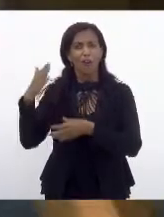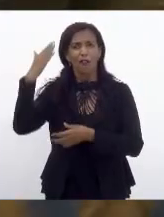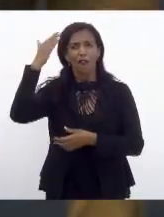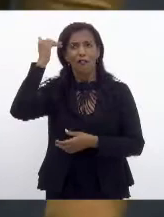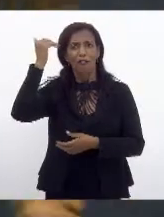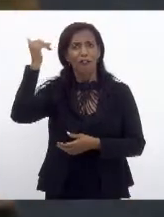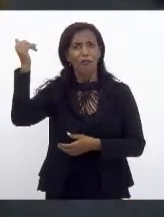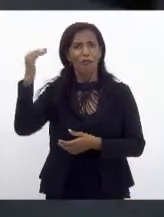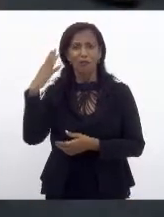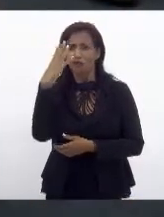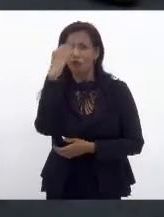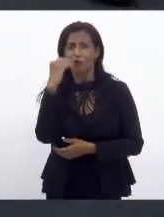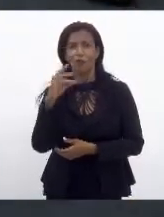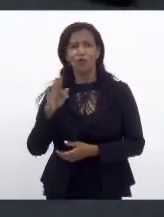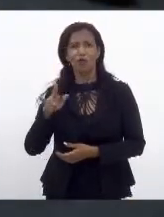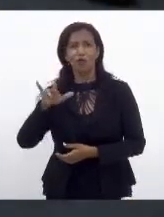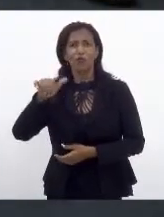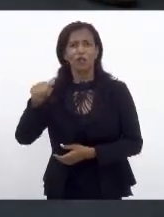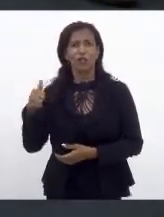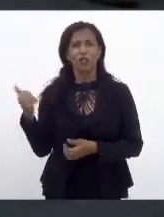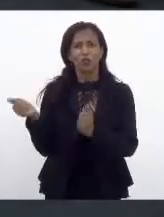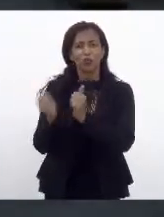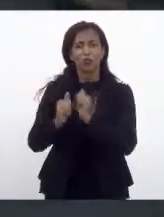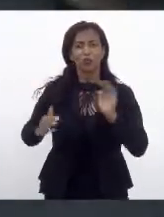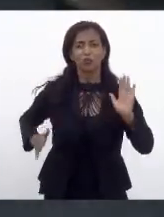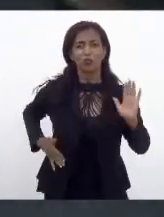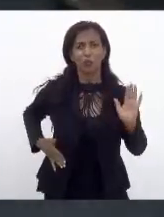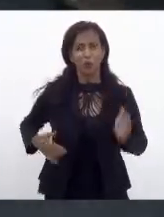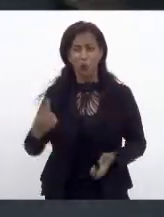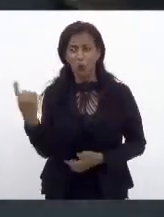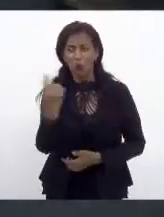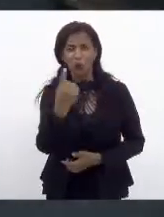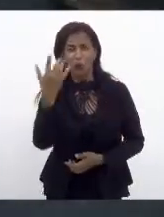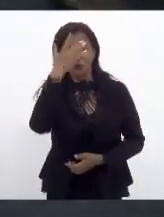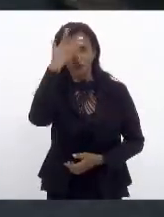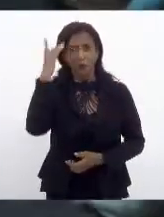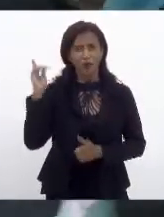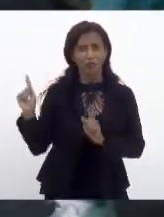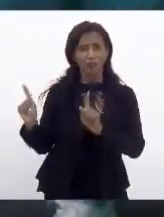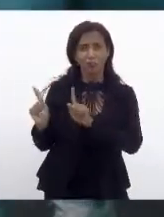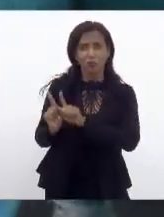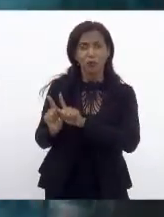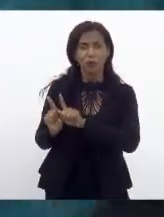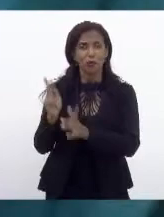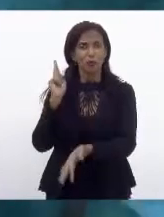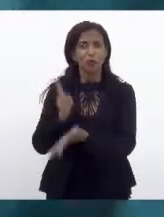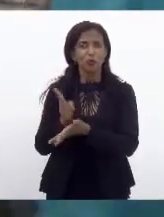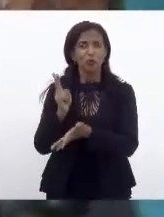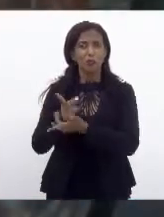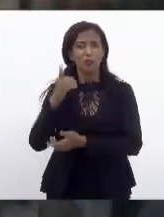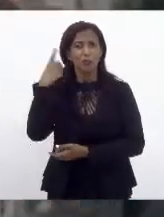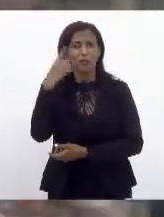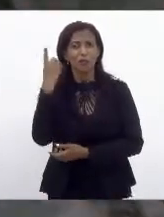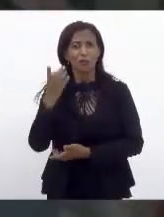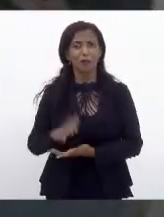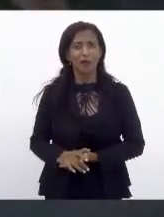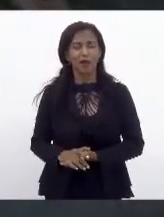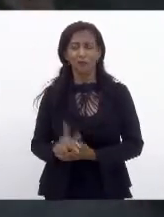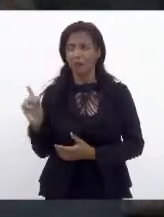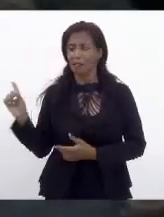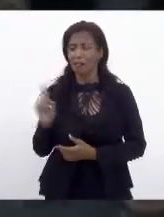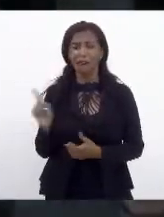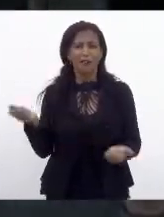lado de traficante. Pois é, um dos indivíduos que estava naquela fotografia estava aqui e os mesmos deputados foram lá